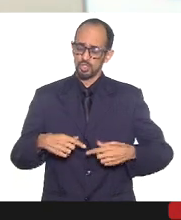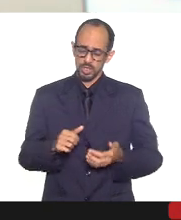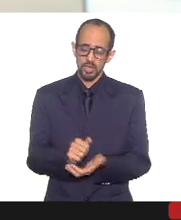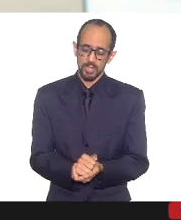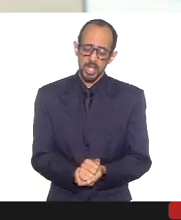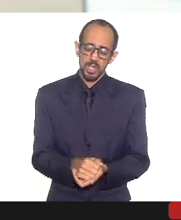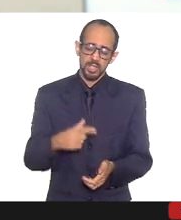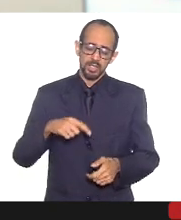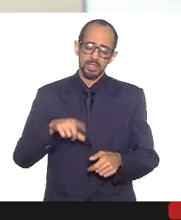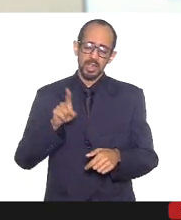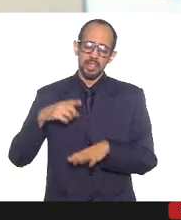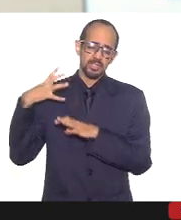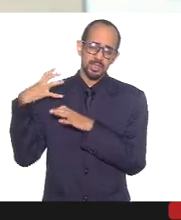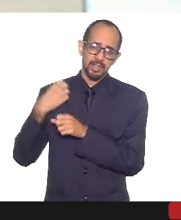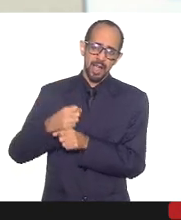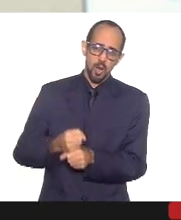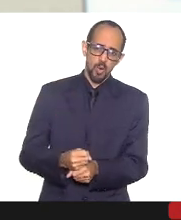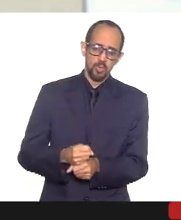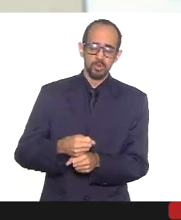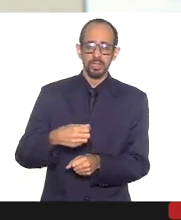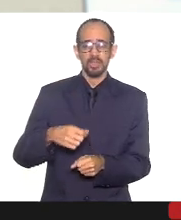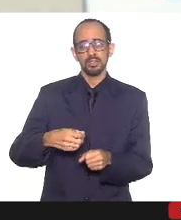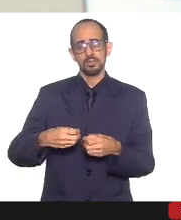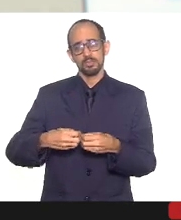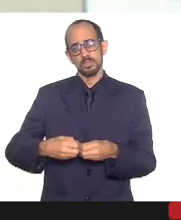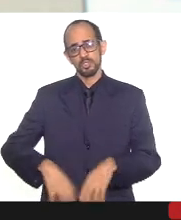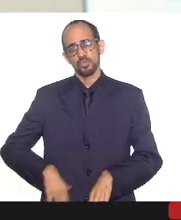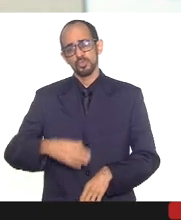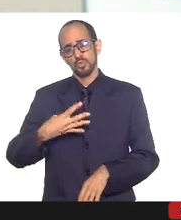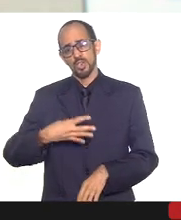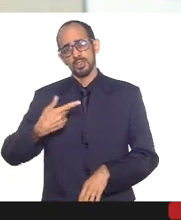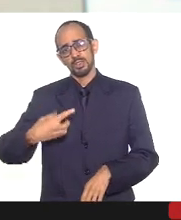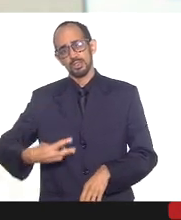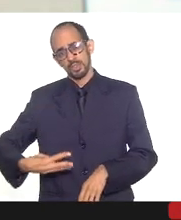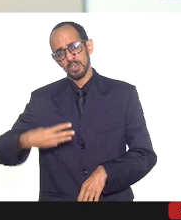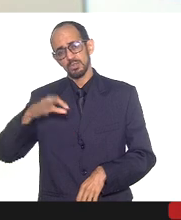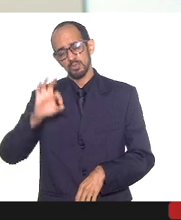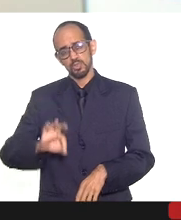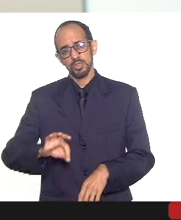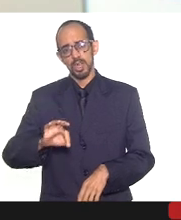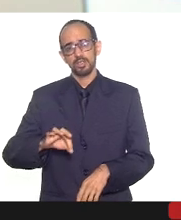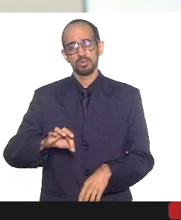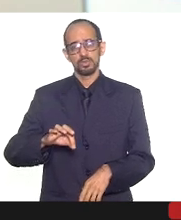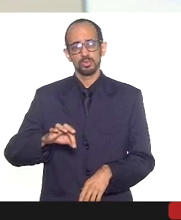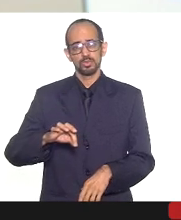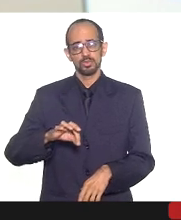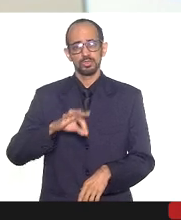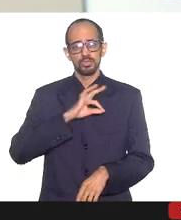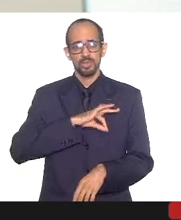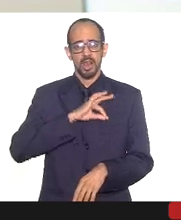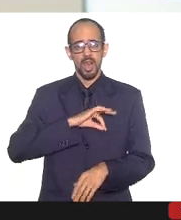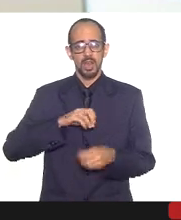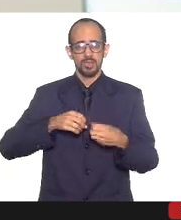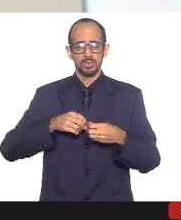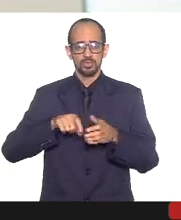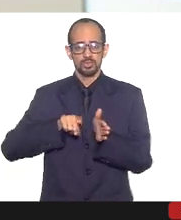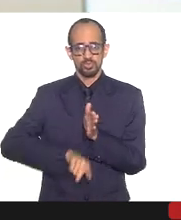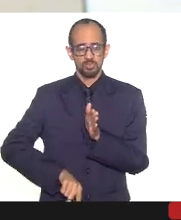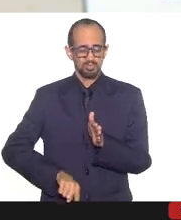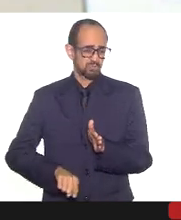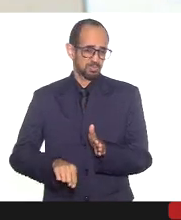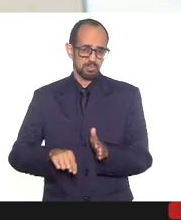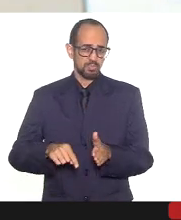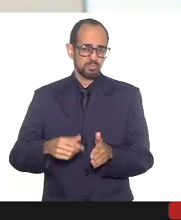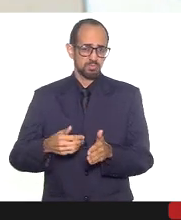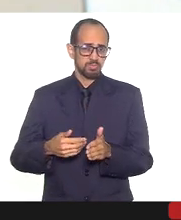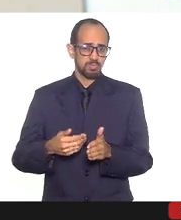pela recomposição, que já tem aí 43% de perdas acumuladas nos últimos 7 anos, a outras questões, como a possibilidade